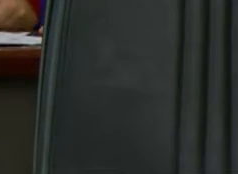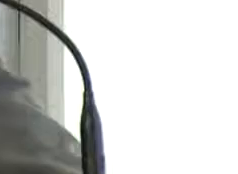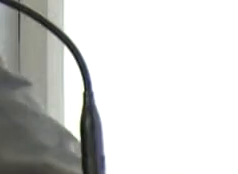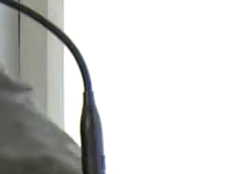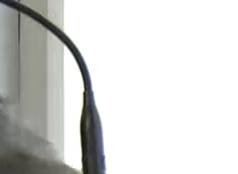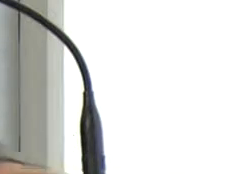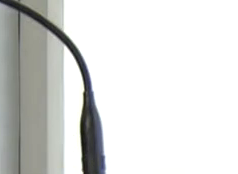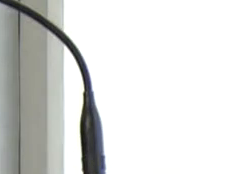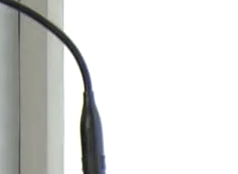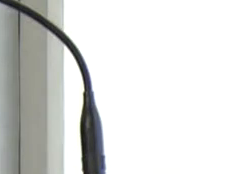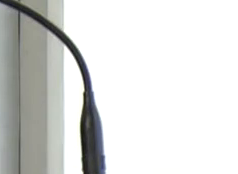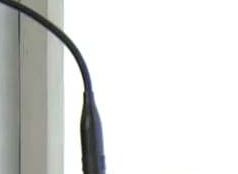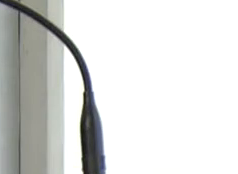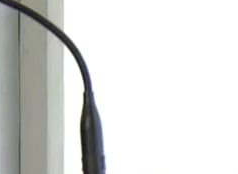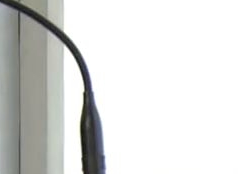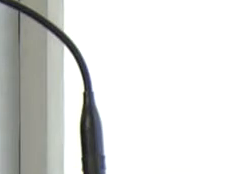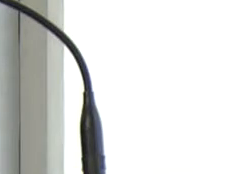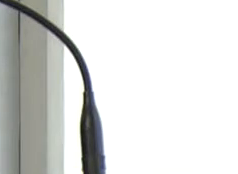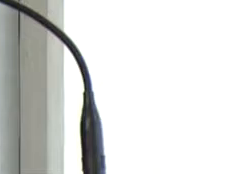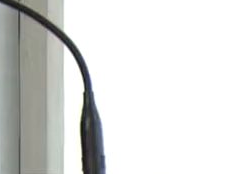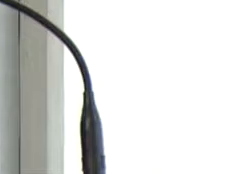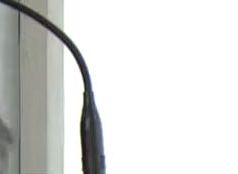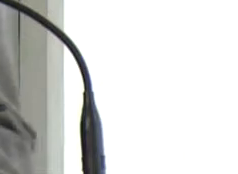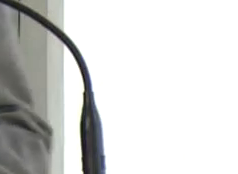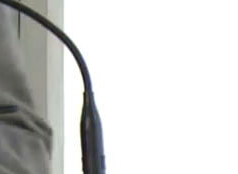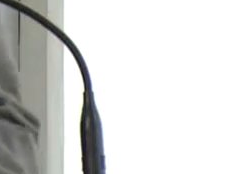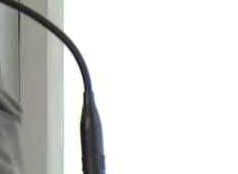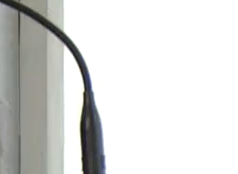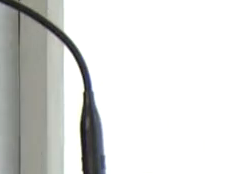sua vida se manifeste em nosso corpo.